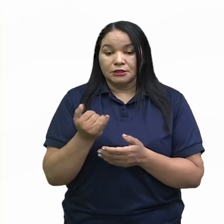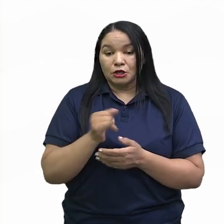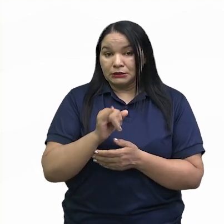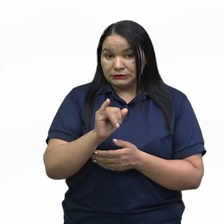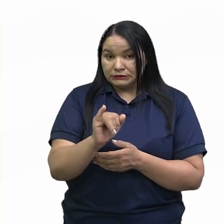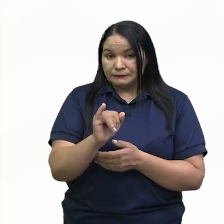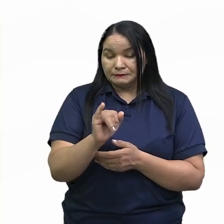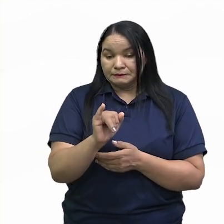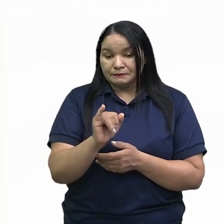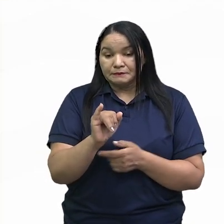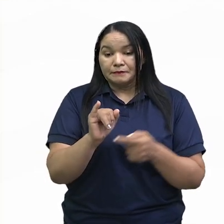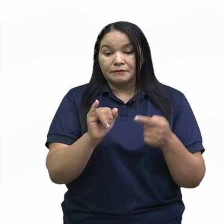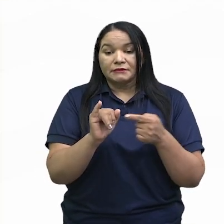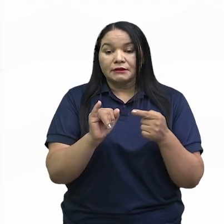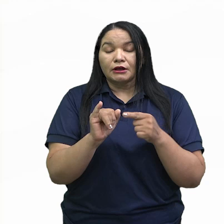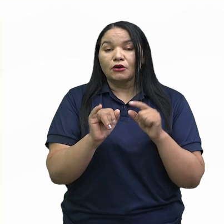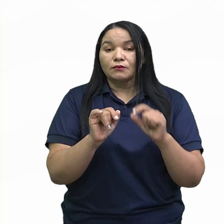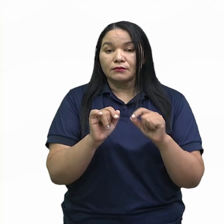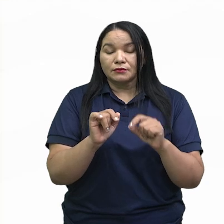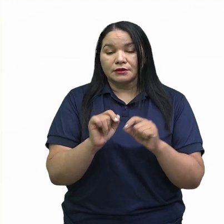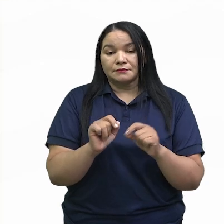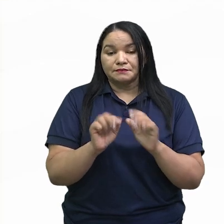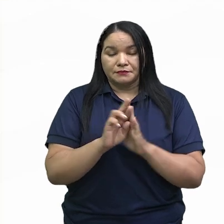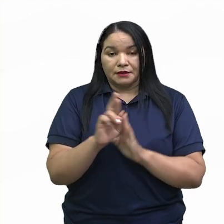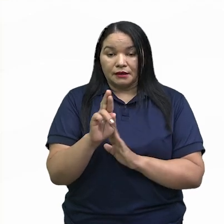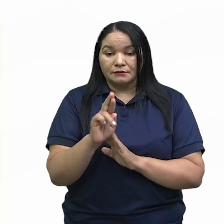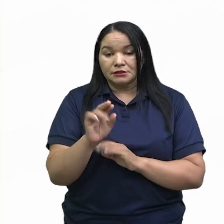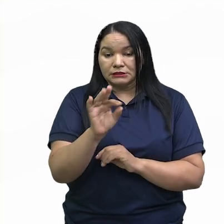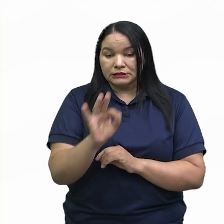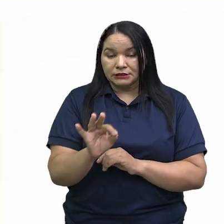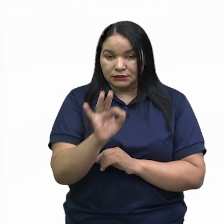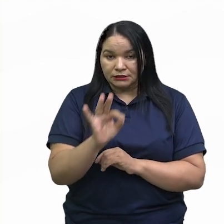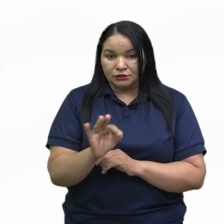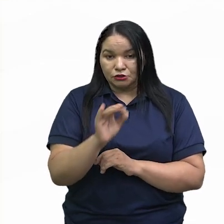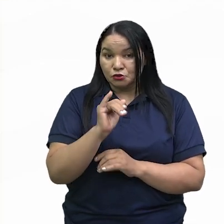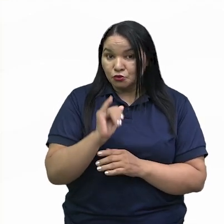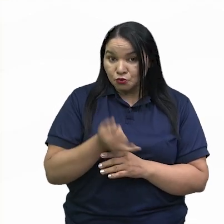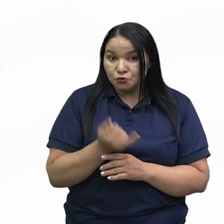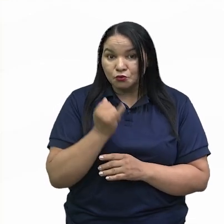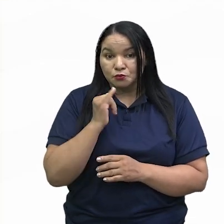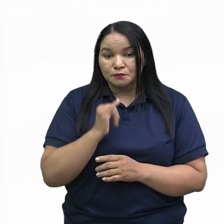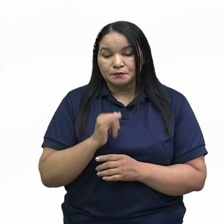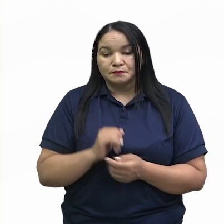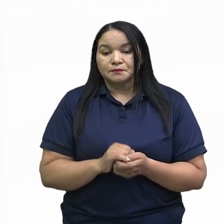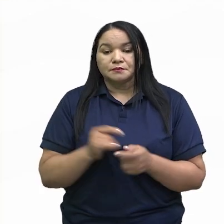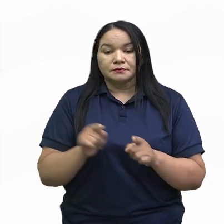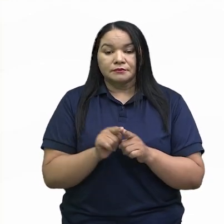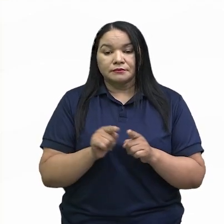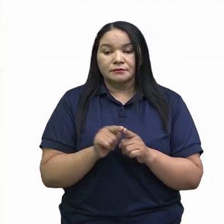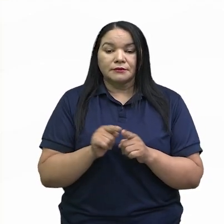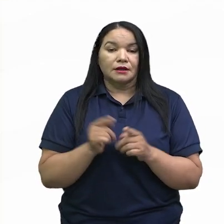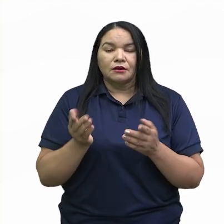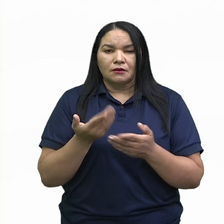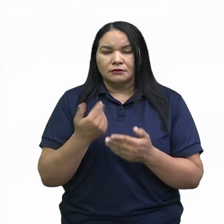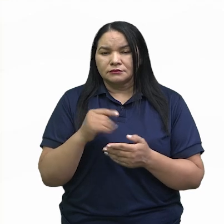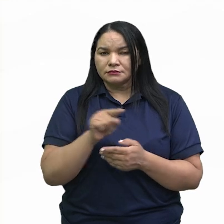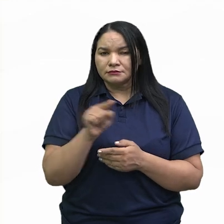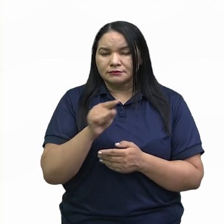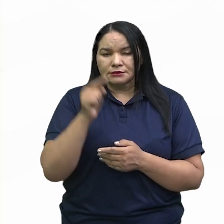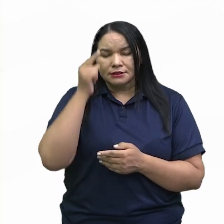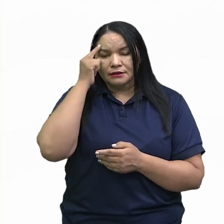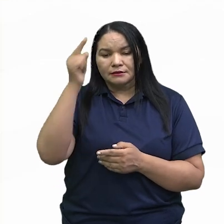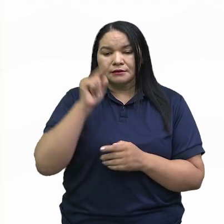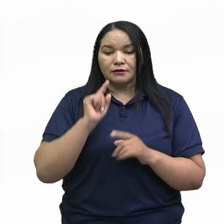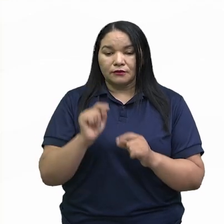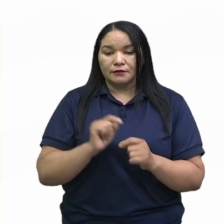Agora nós temos a letra I. A letra I ela vai representar a taxa de juros. Não se esqueçam, pessoal, que